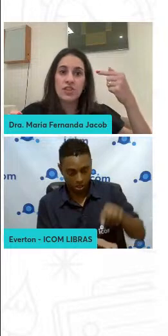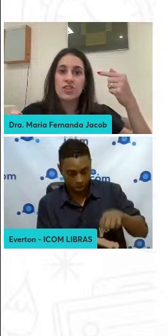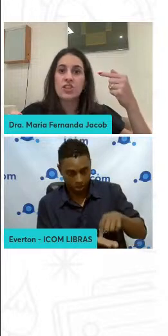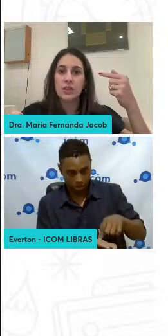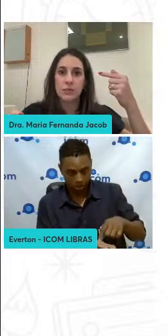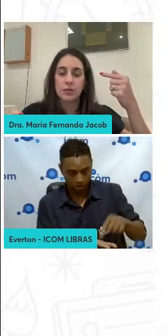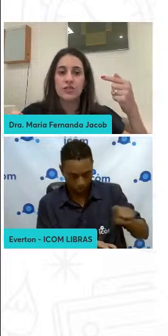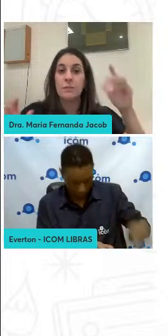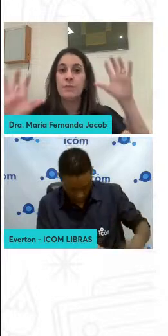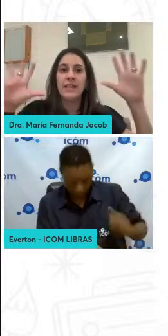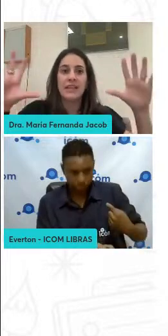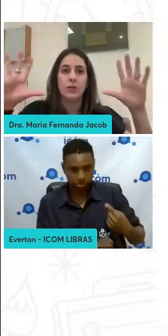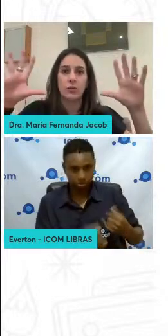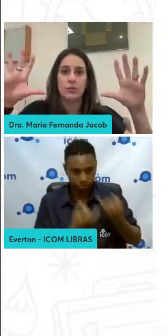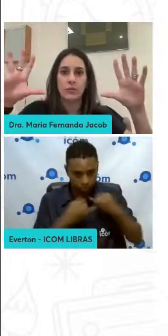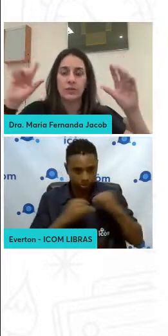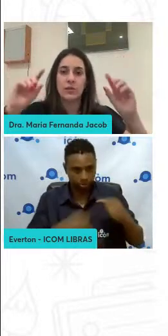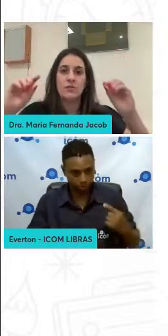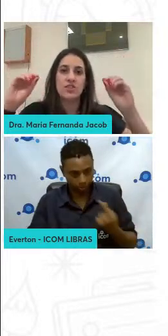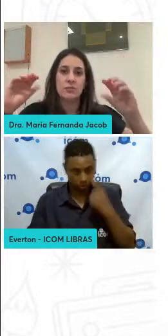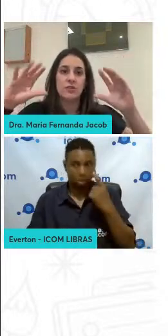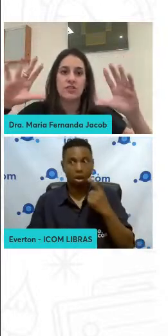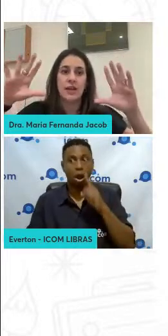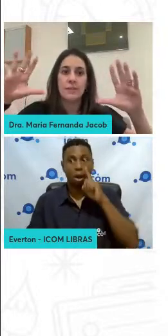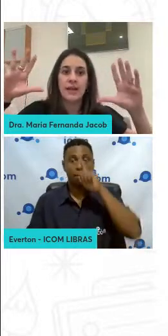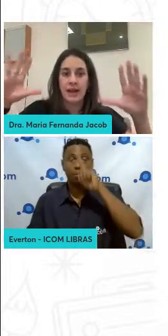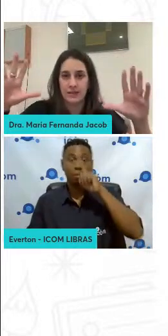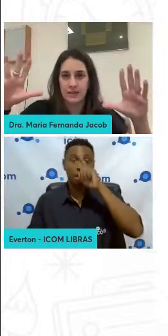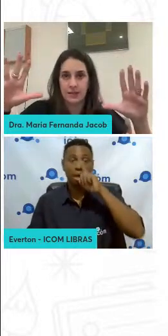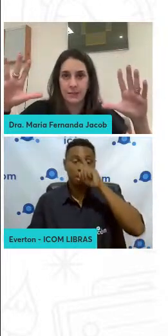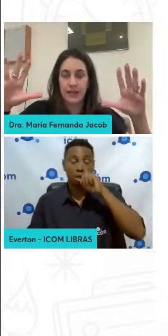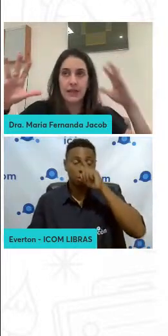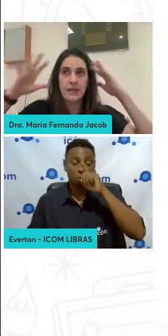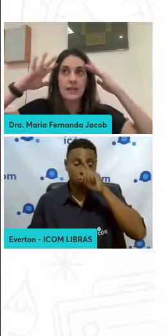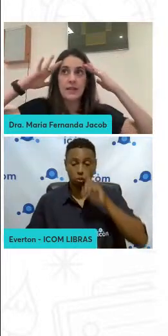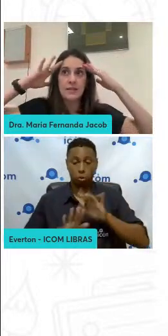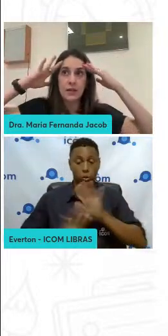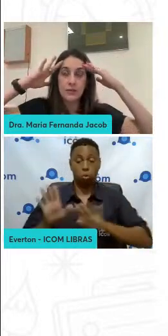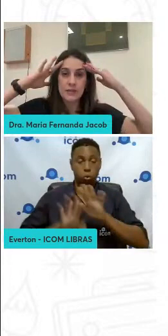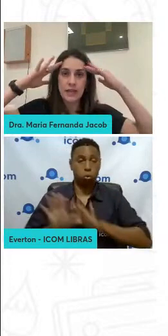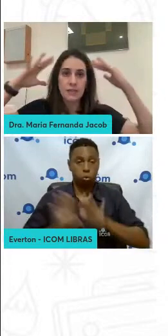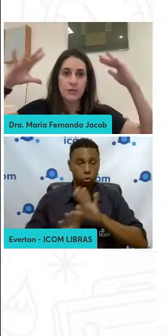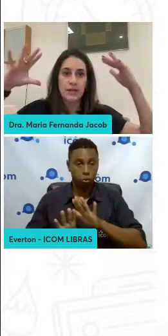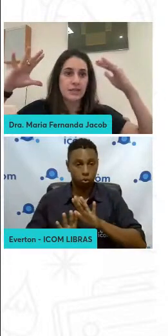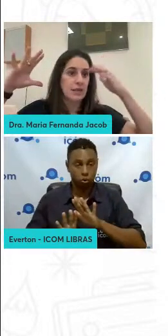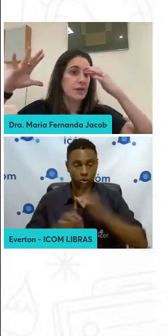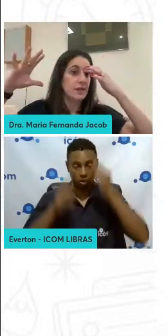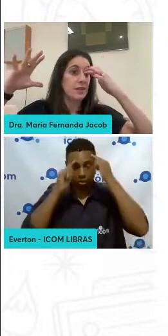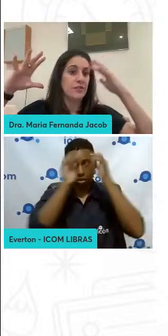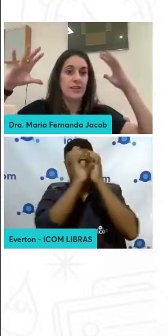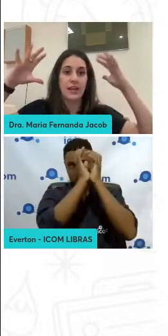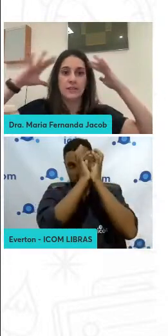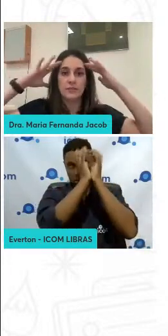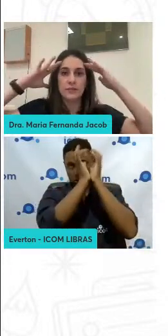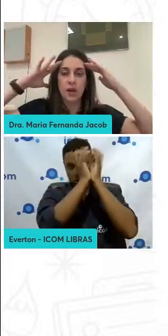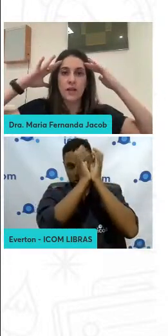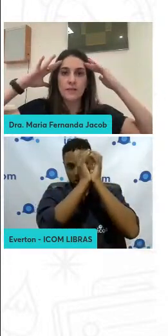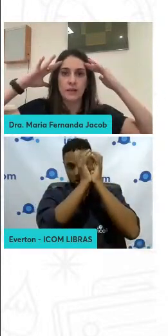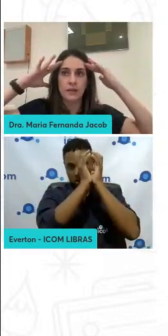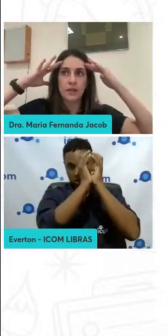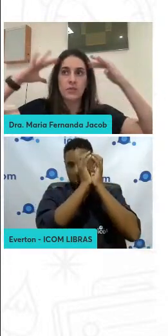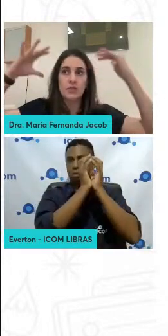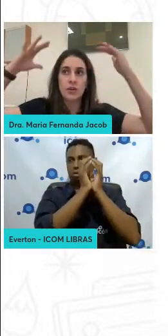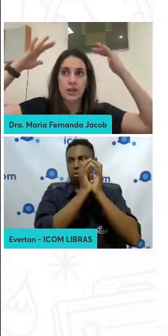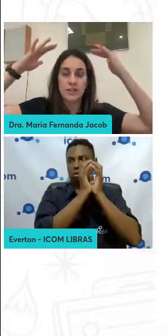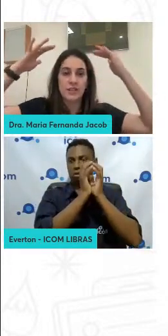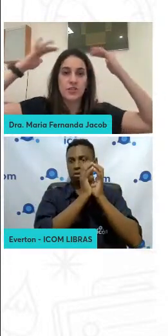mandou um estímulo de perigo, mandou um estímulo de ameaça. Teu cérebro recebe aquilo e fala,